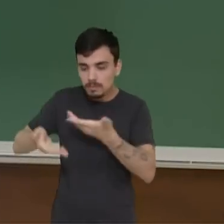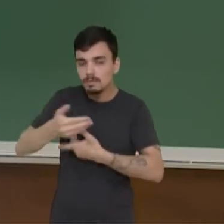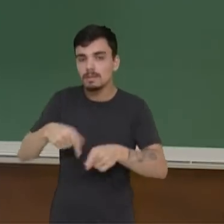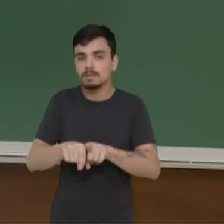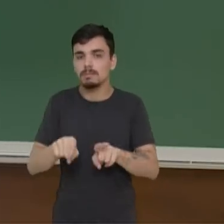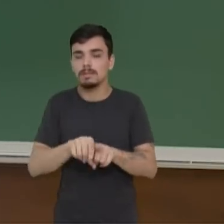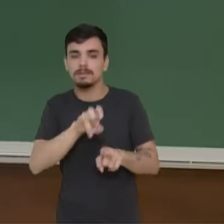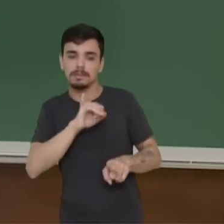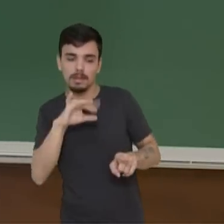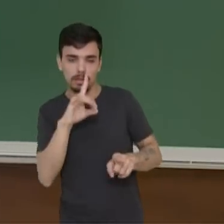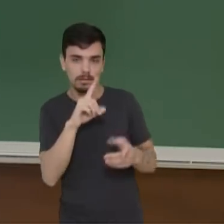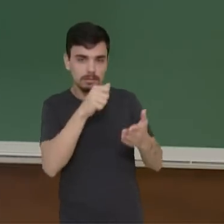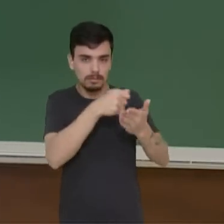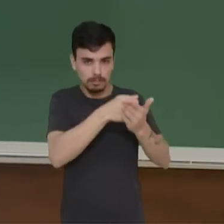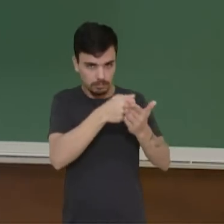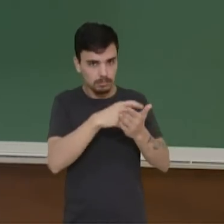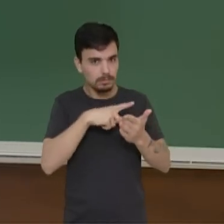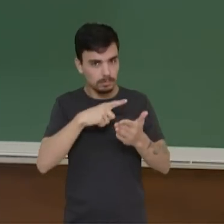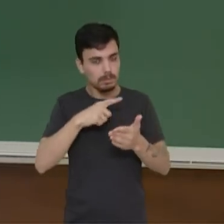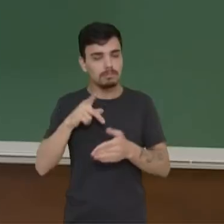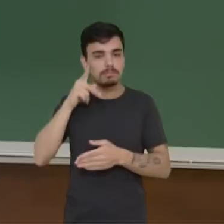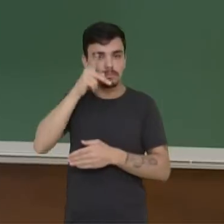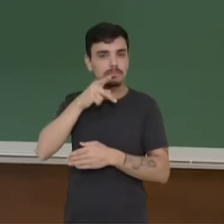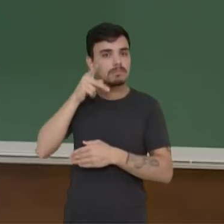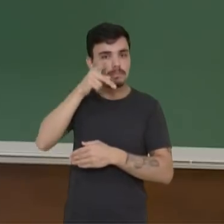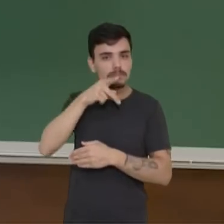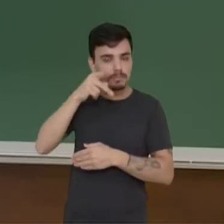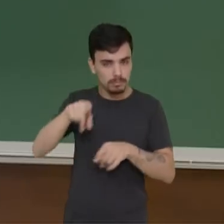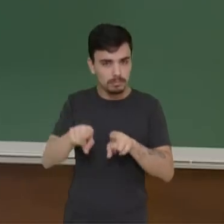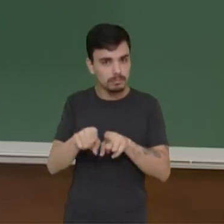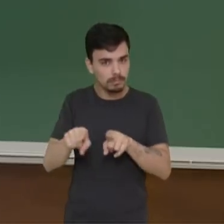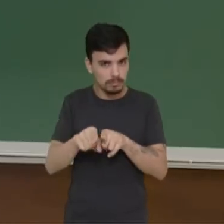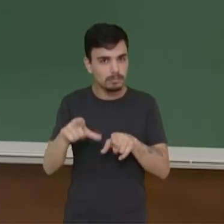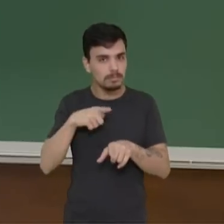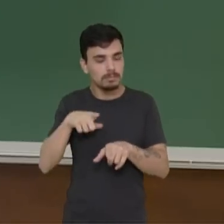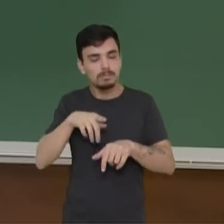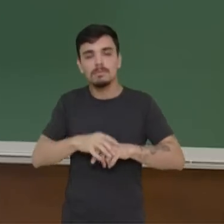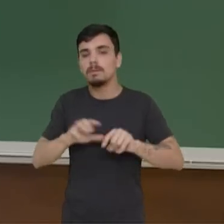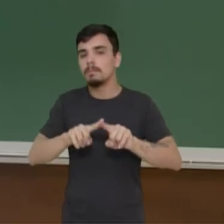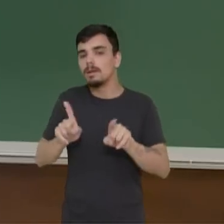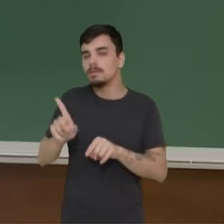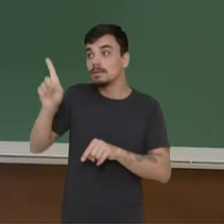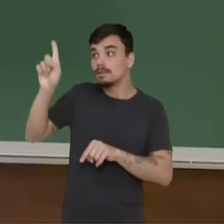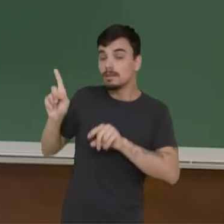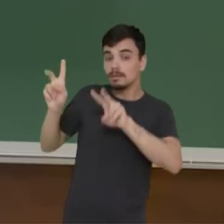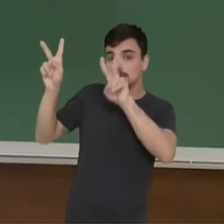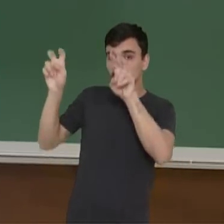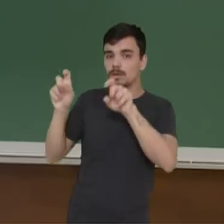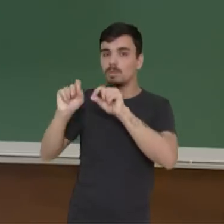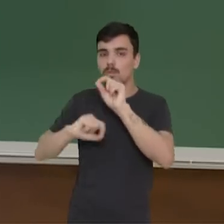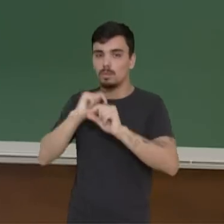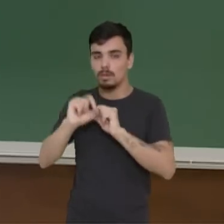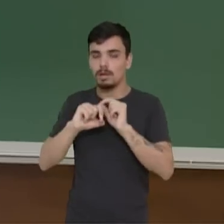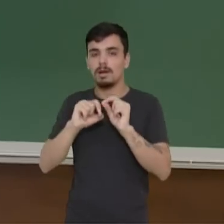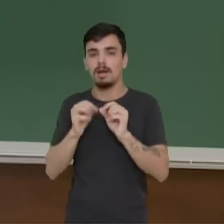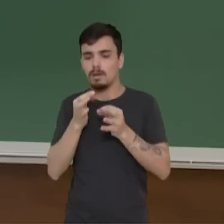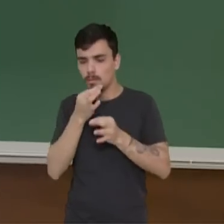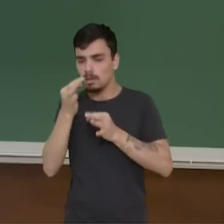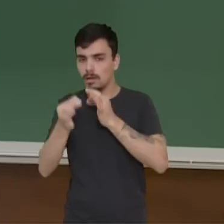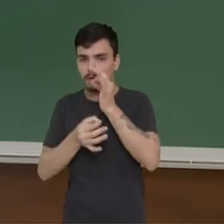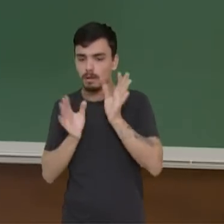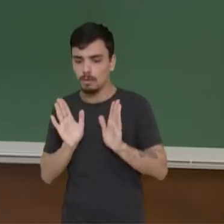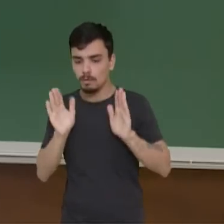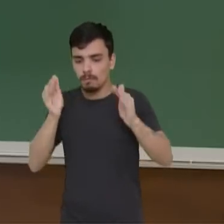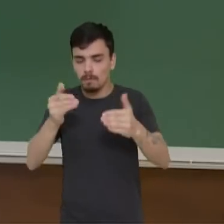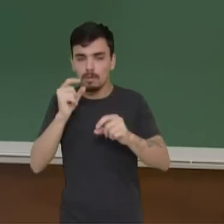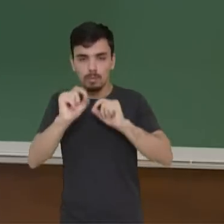que tomamos uma decisão, ela é uma decisão de cunho político, mas aqui nesse texto, né, a predominância da crítica é